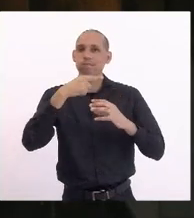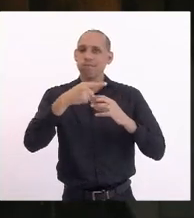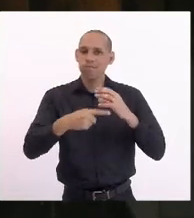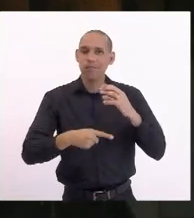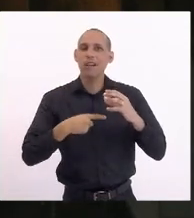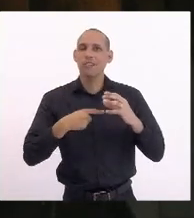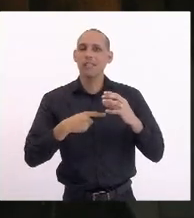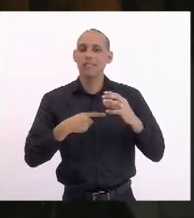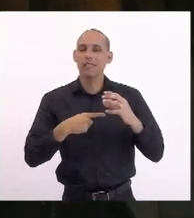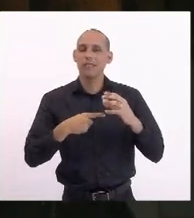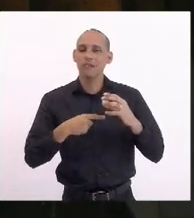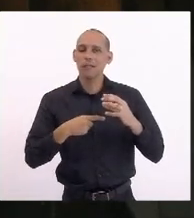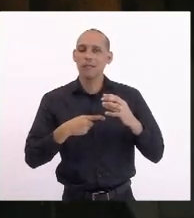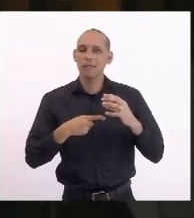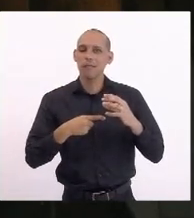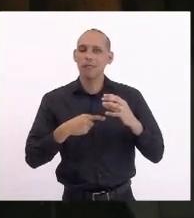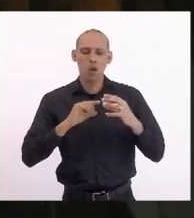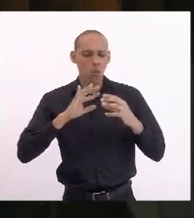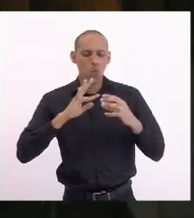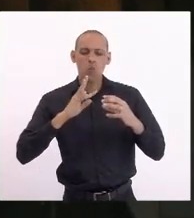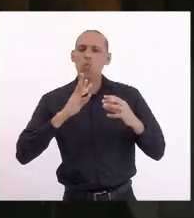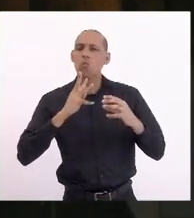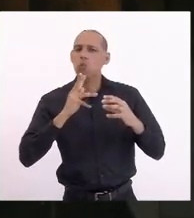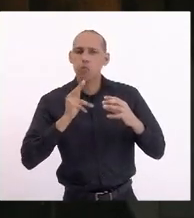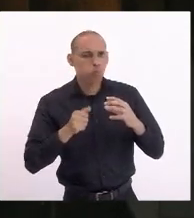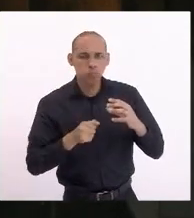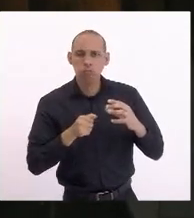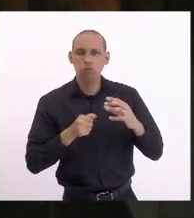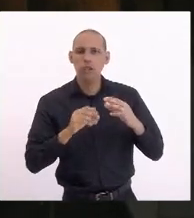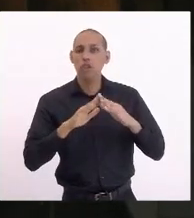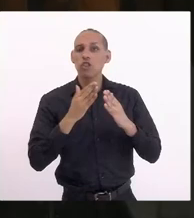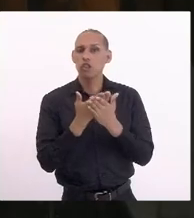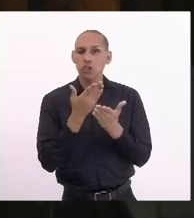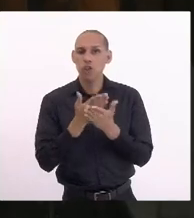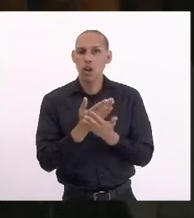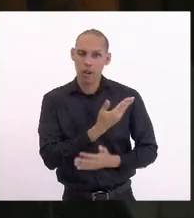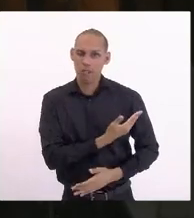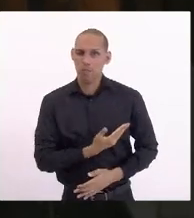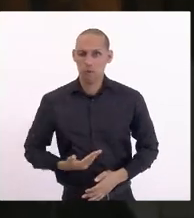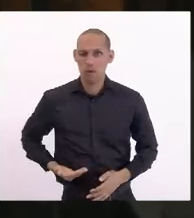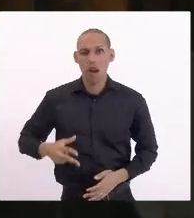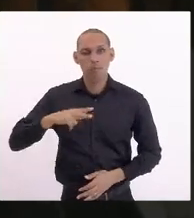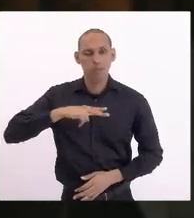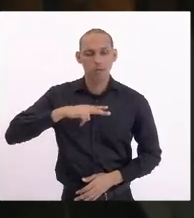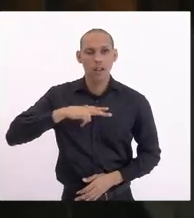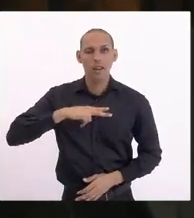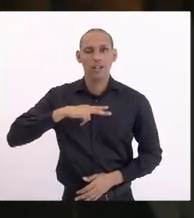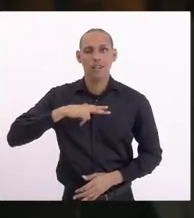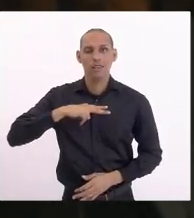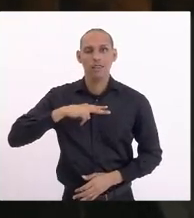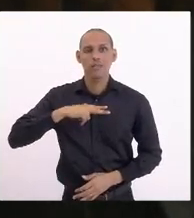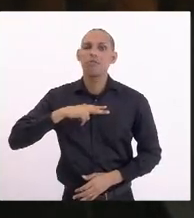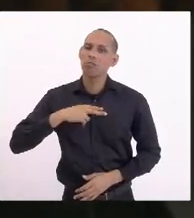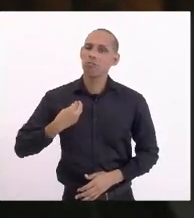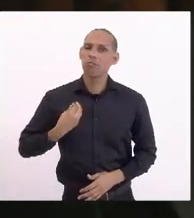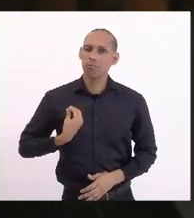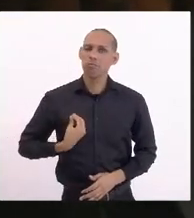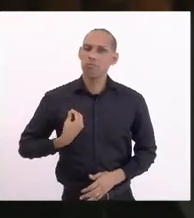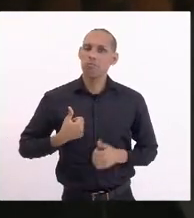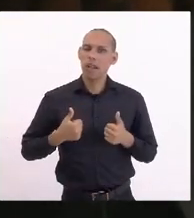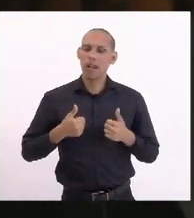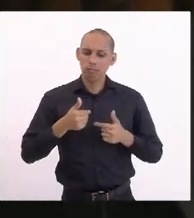nosso planeta, todas as escolas públicas e privadas estão